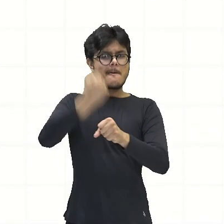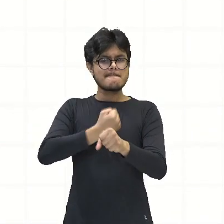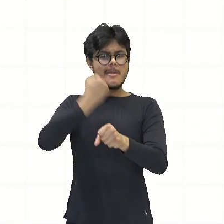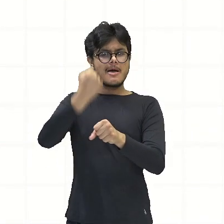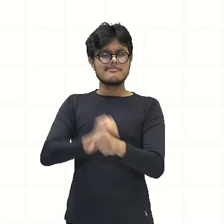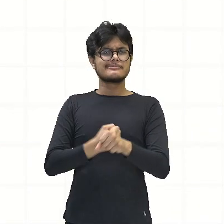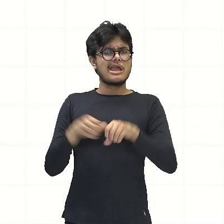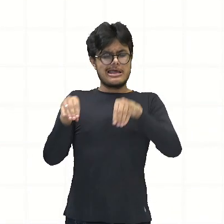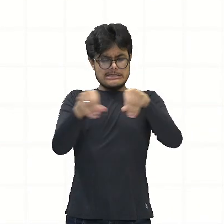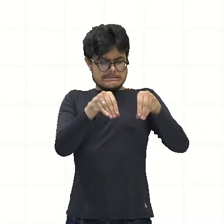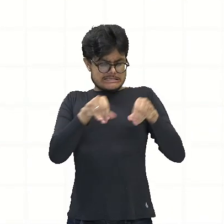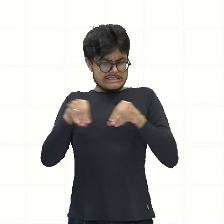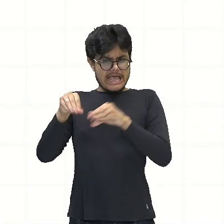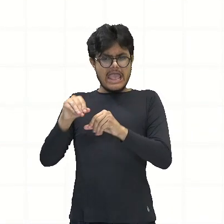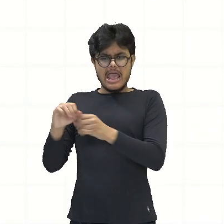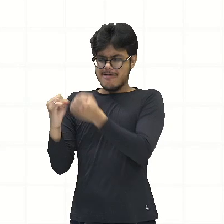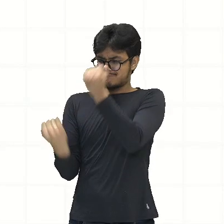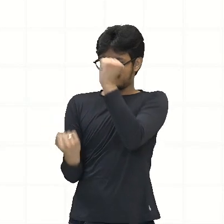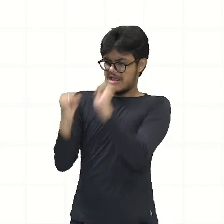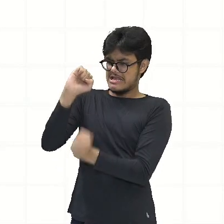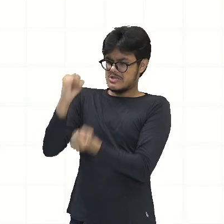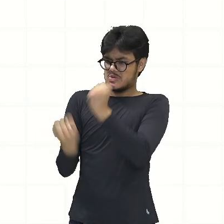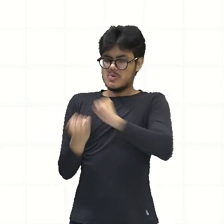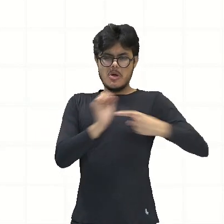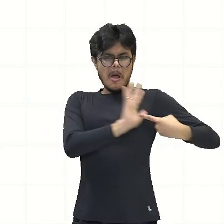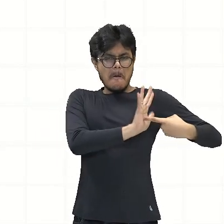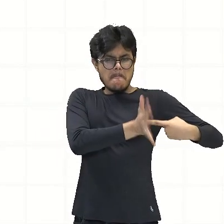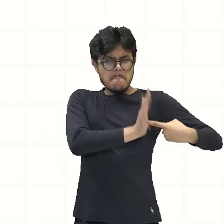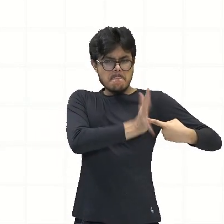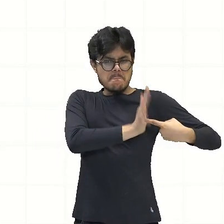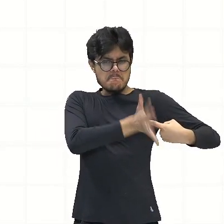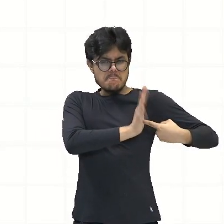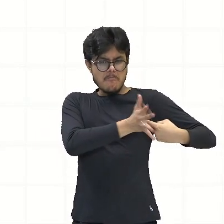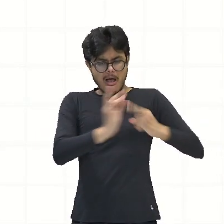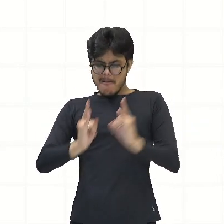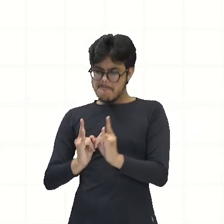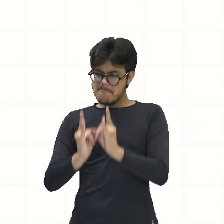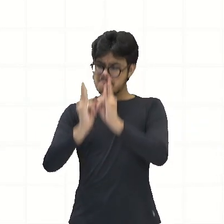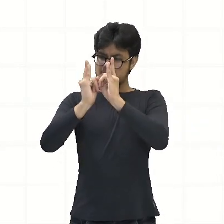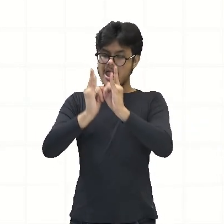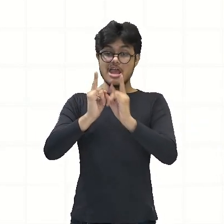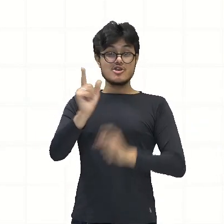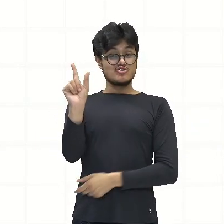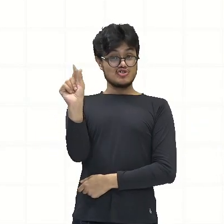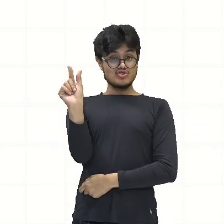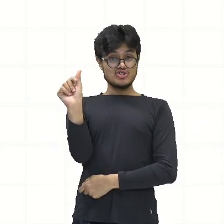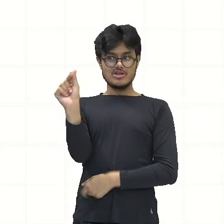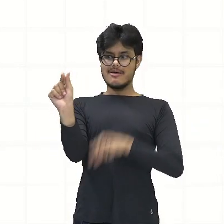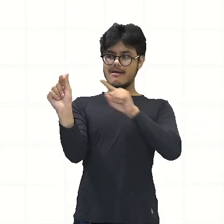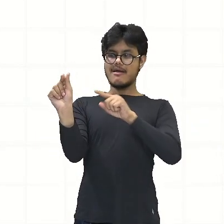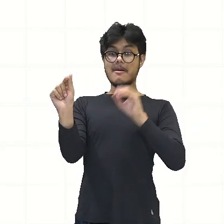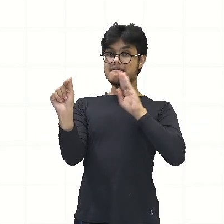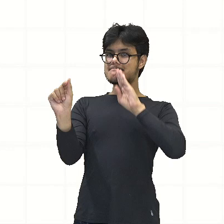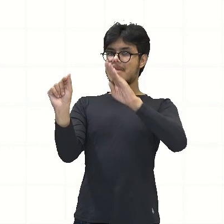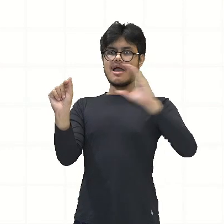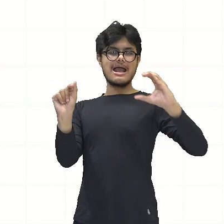As terras, as fábricas, as máquinas, os edifícios. E o capital, que é o dinheiro,